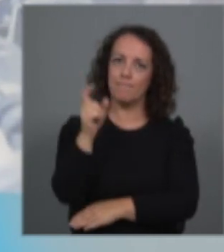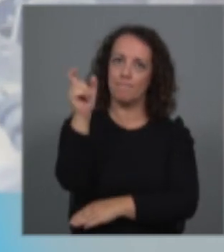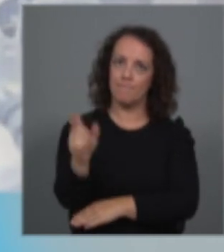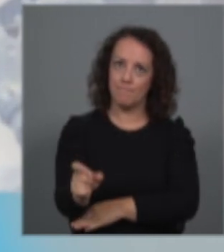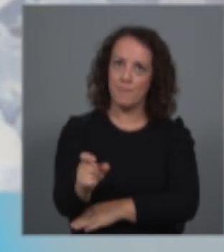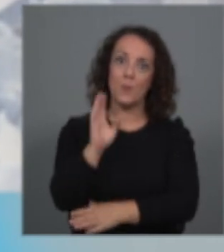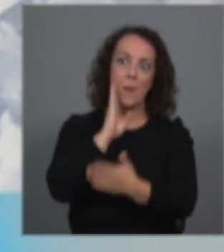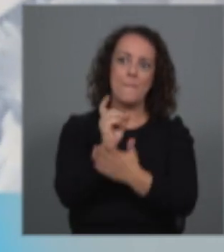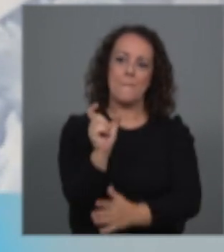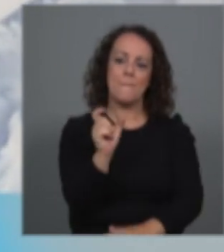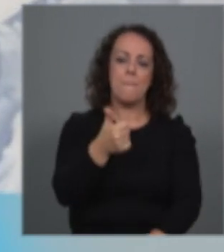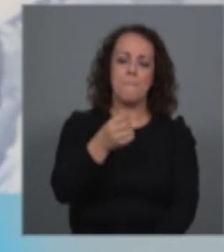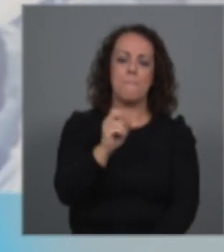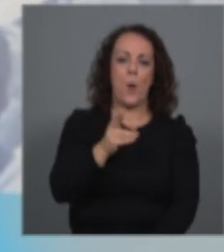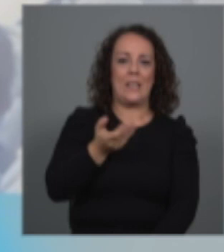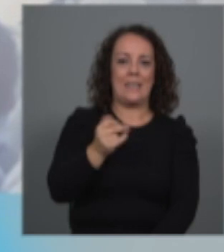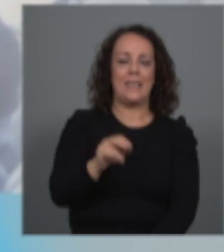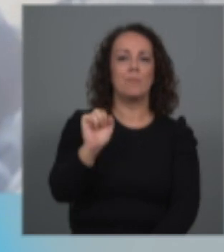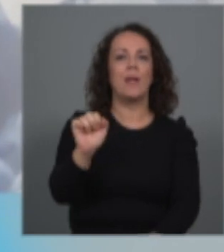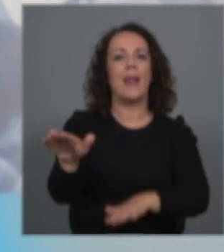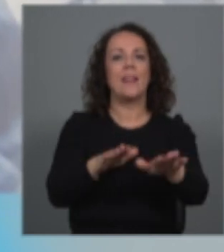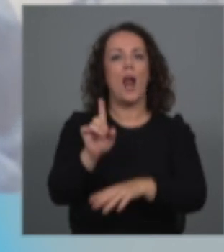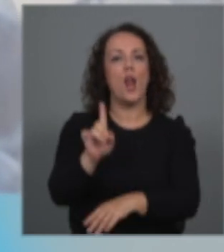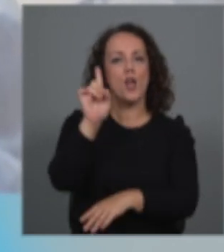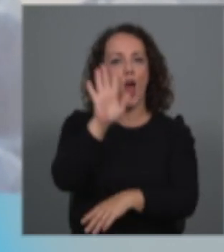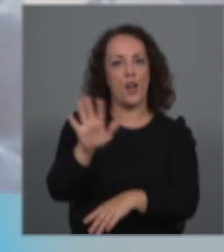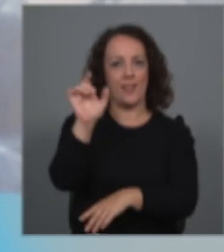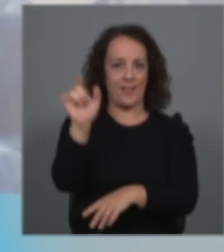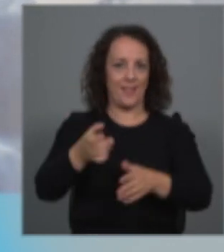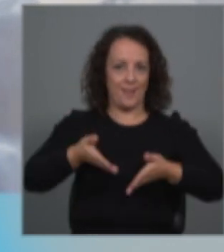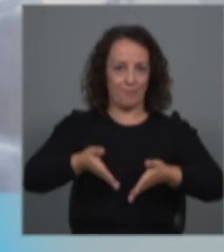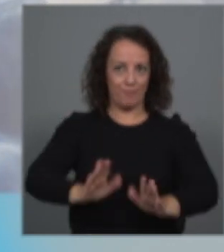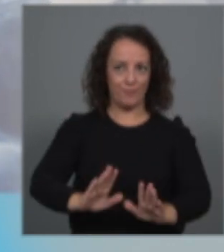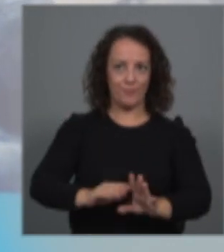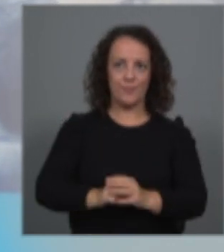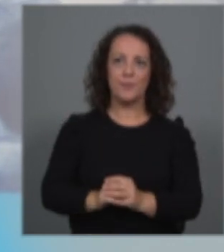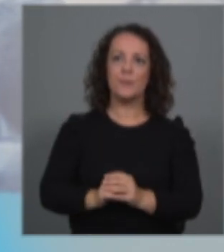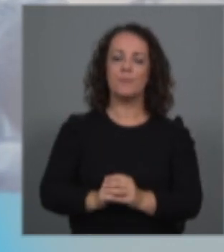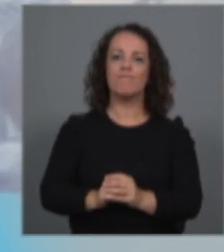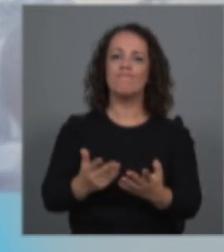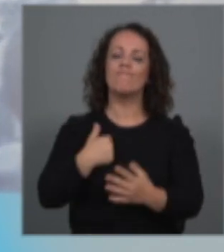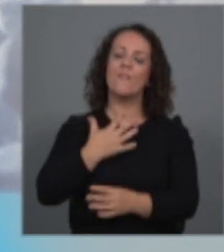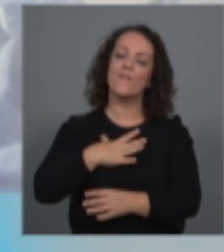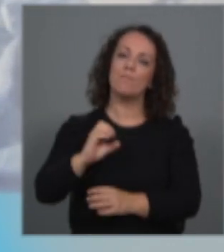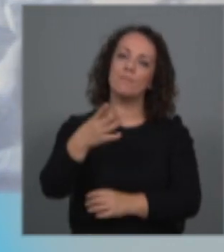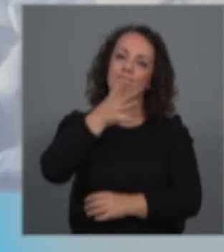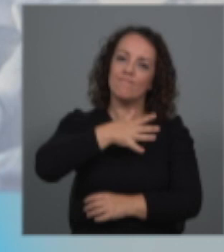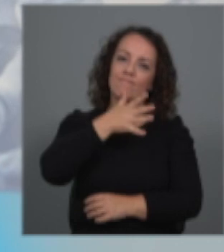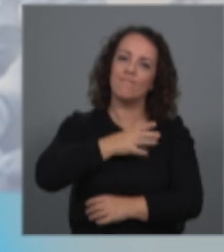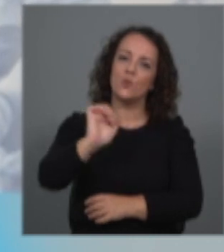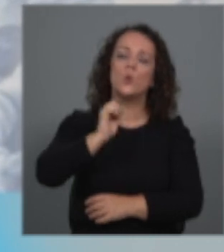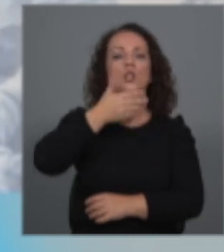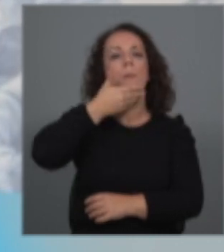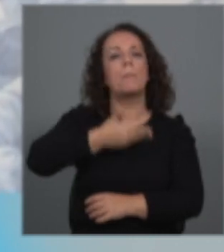Bourdin, do norte de Itália, de onde é natural, não é? E começava por lhe pedir essa sua experiência,